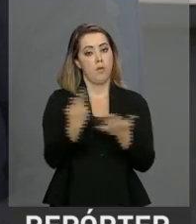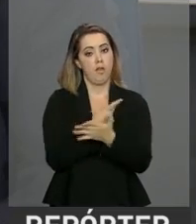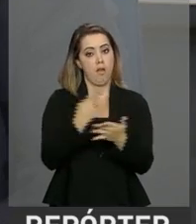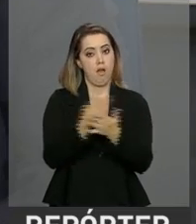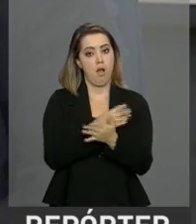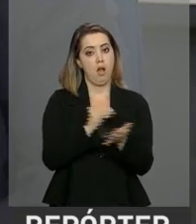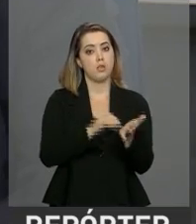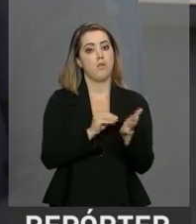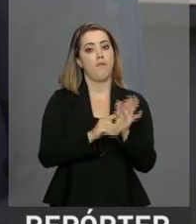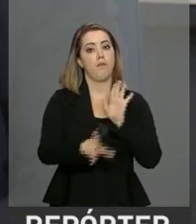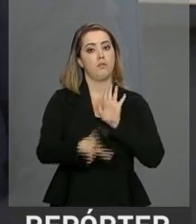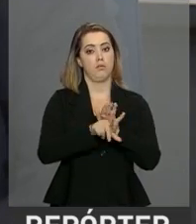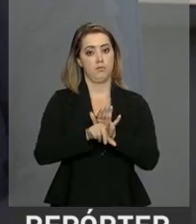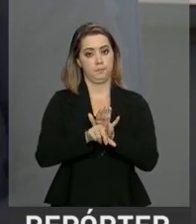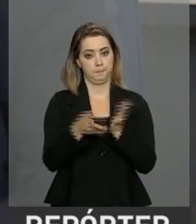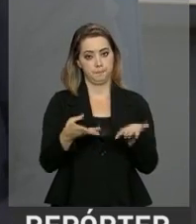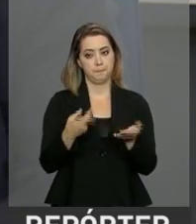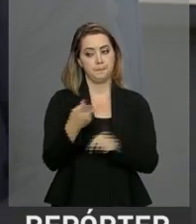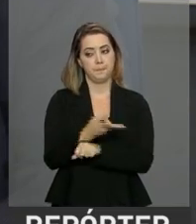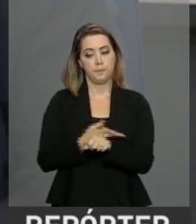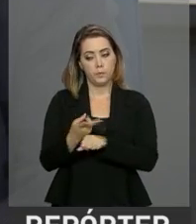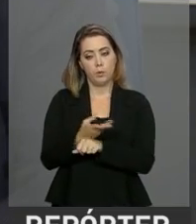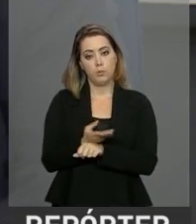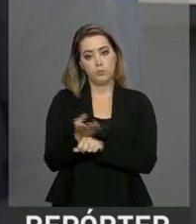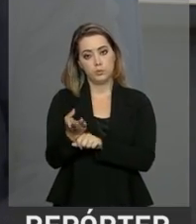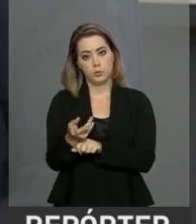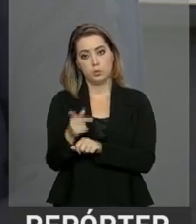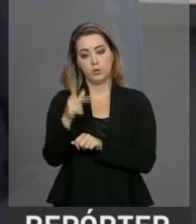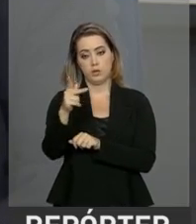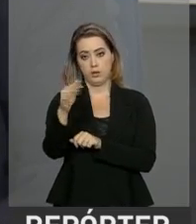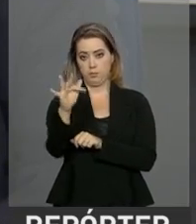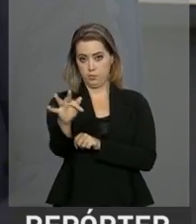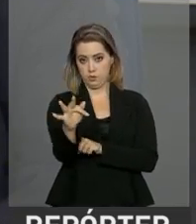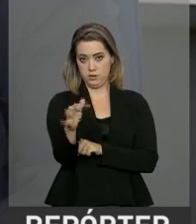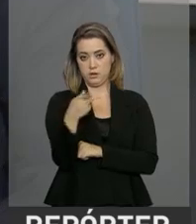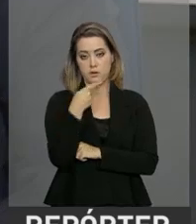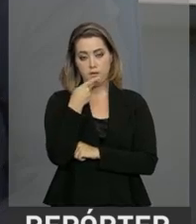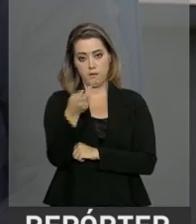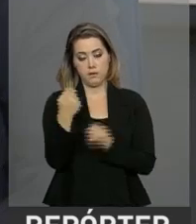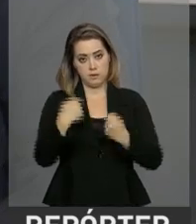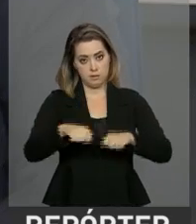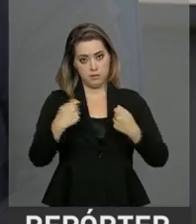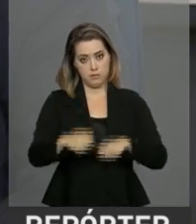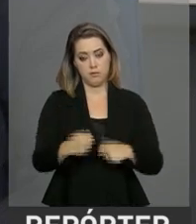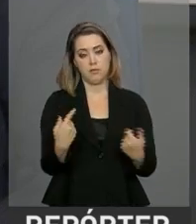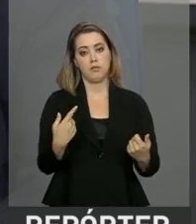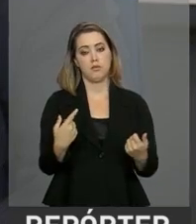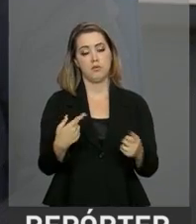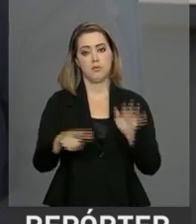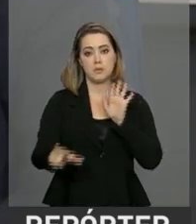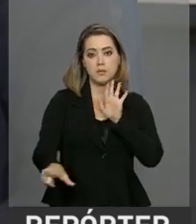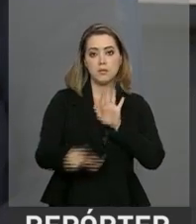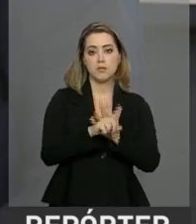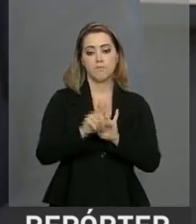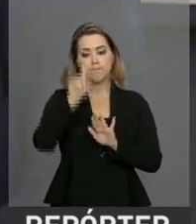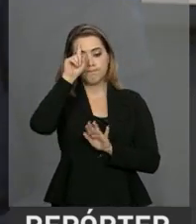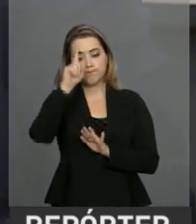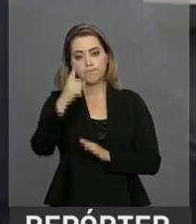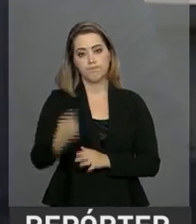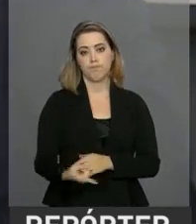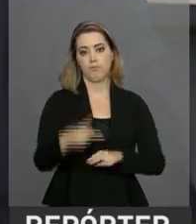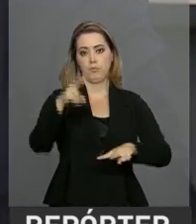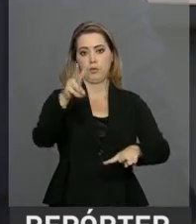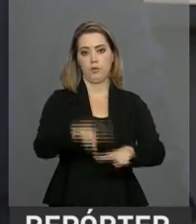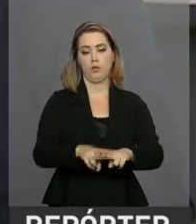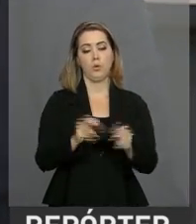da Operação Lava Jato, procuraram a Polícia Federal, que tem o dever constitucional e legal de agir. E